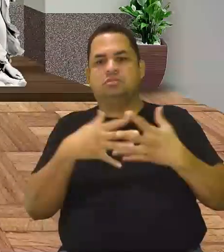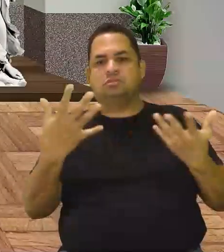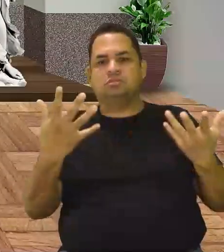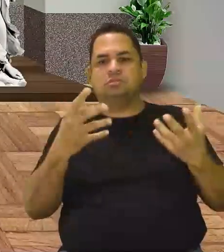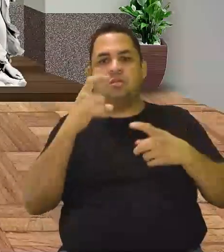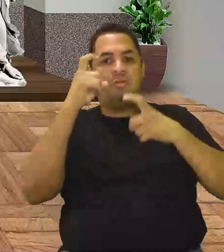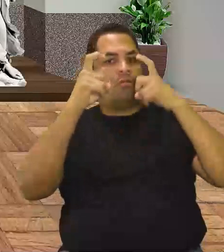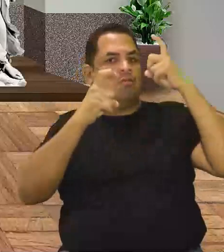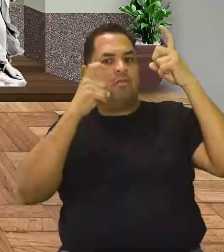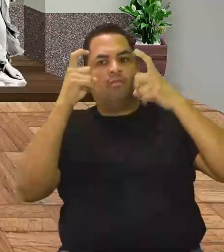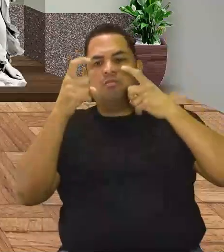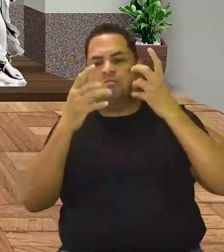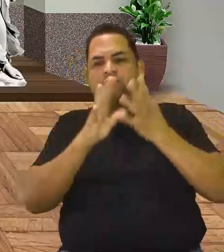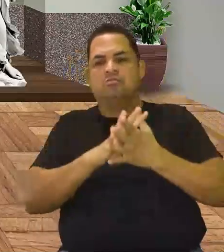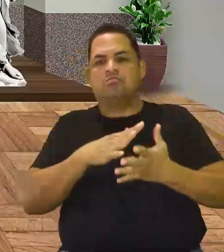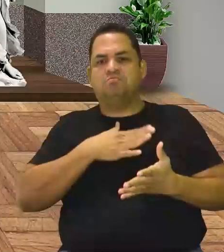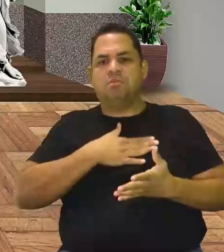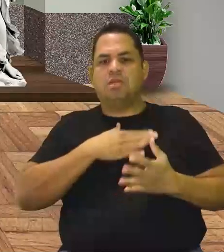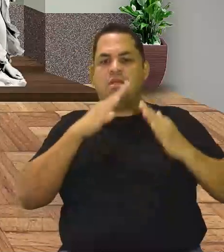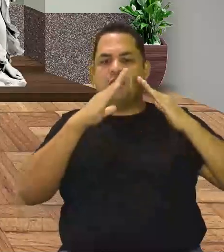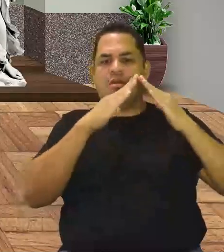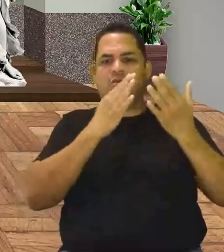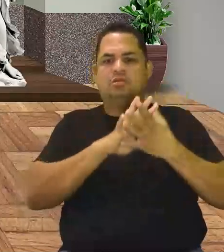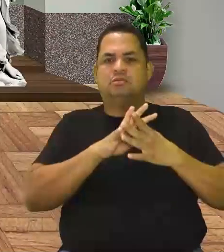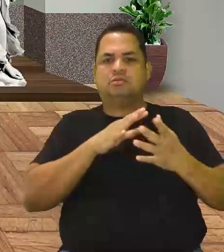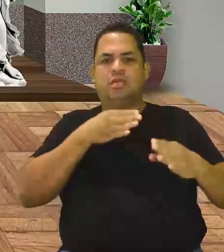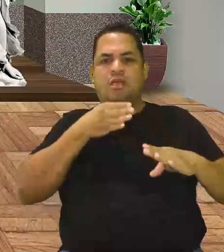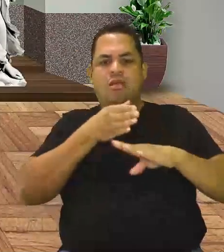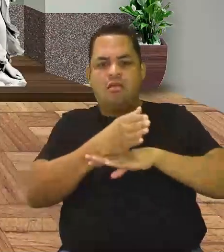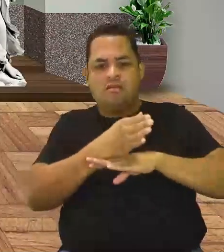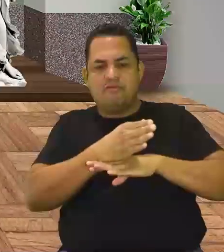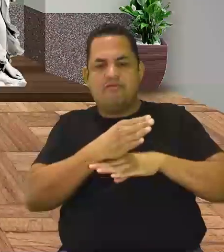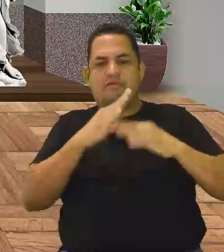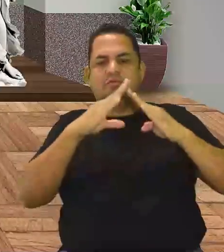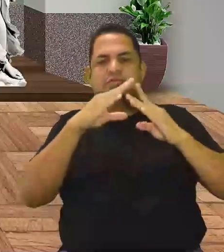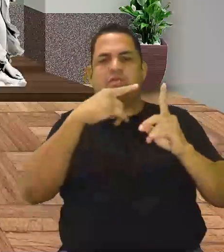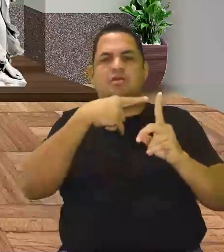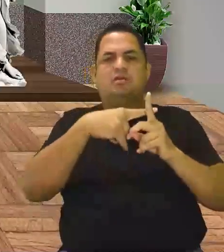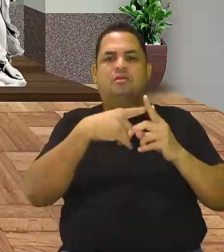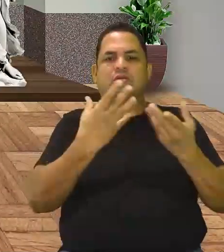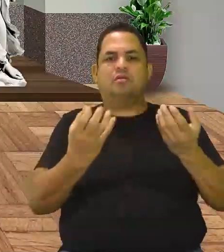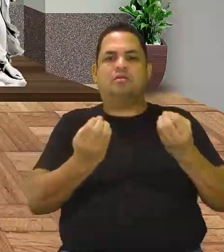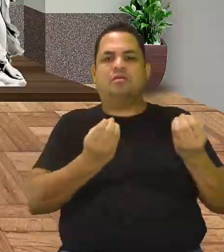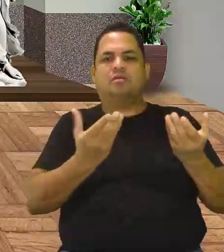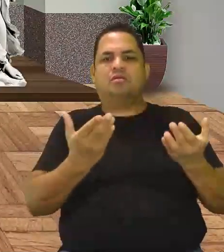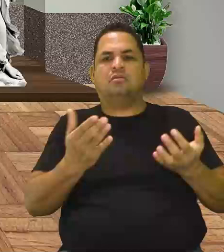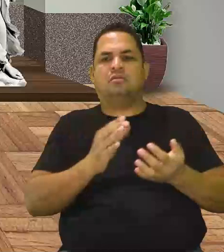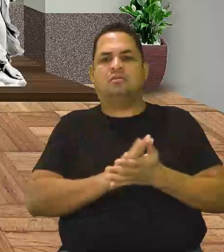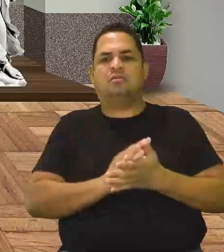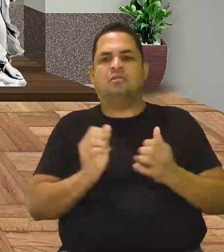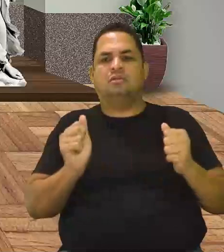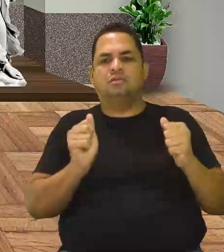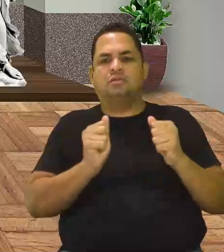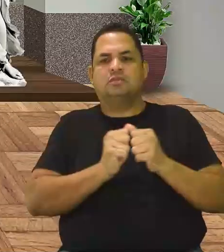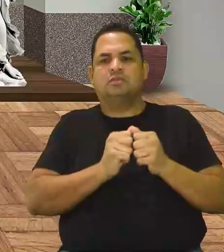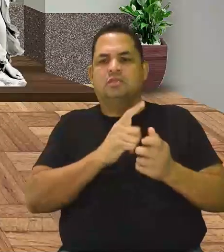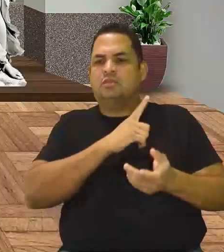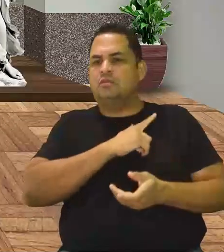casa que vai ser queimada. Vai invadir as igrejas. A igreja ficou: meu Deus do céu, vamos nos juntar ao governo.